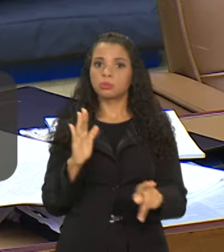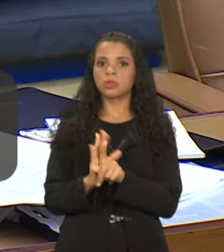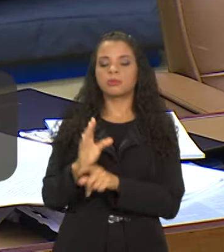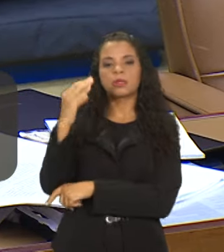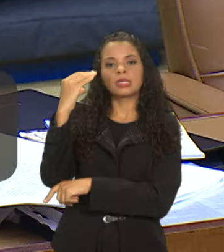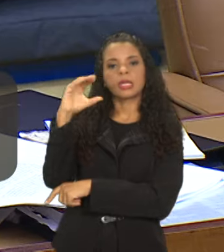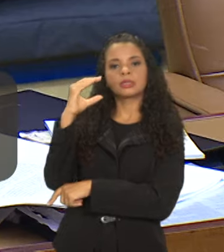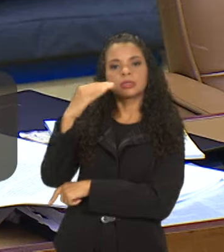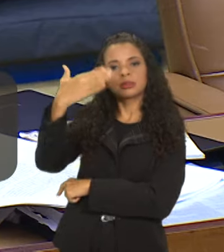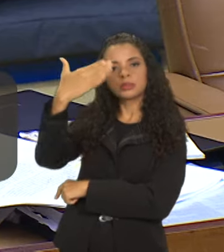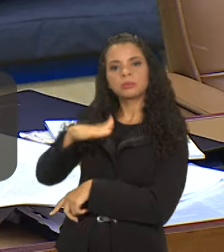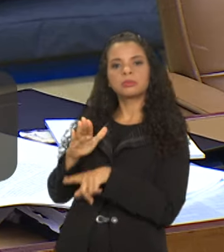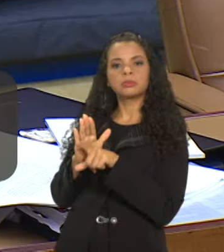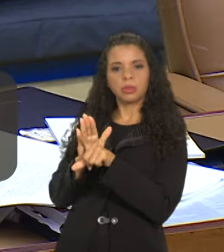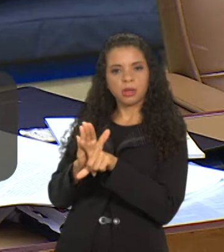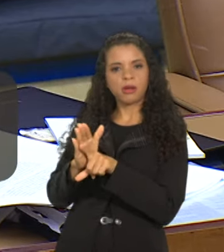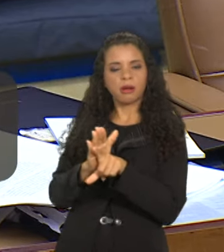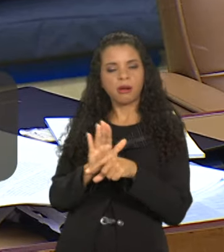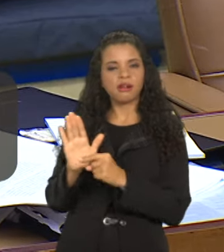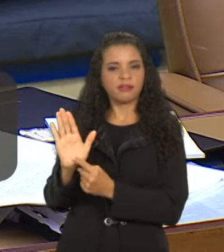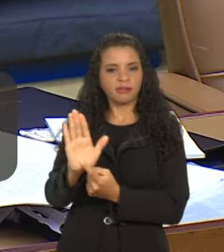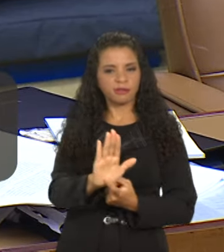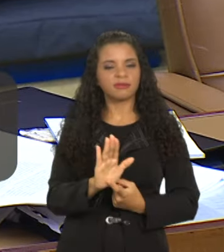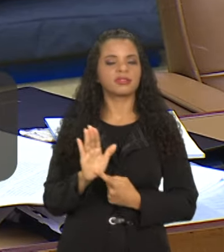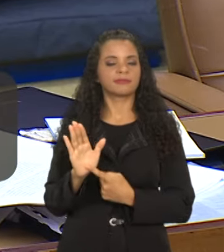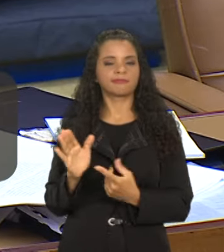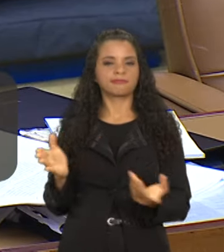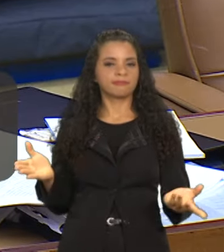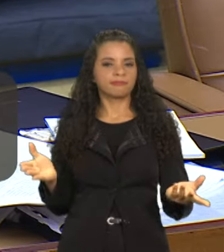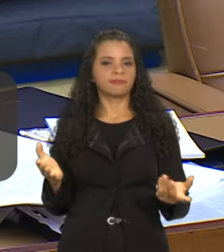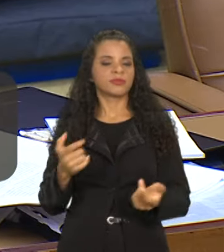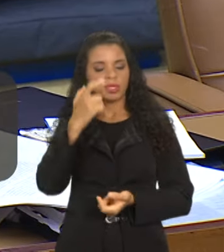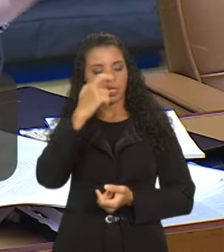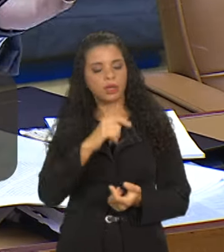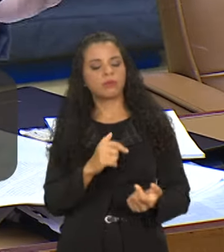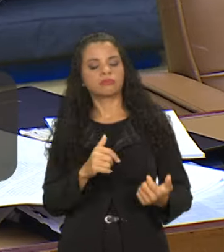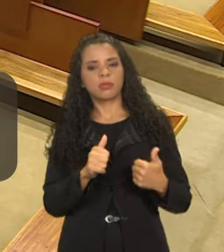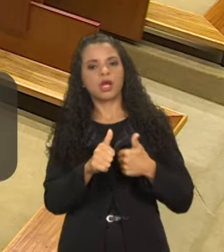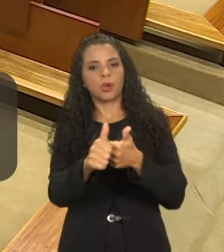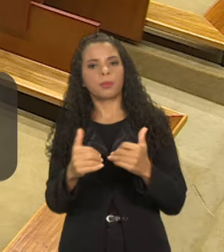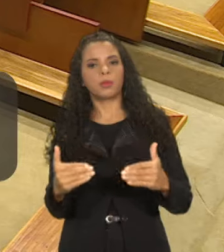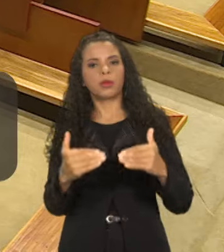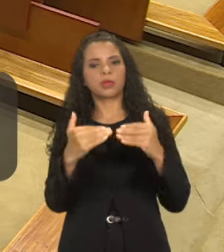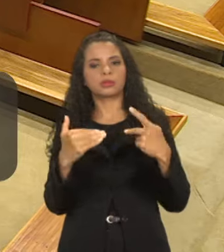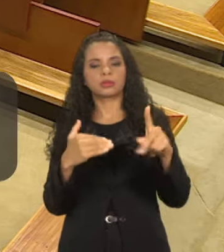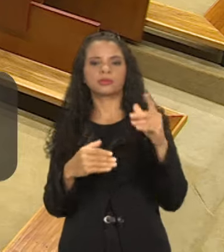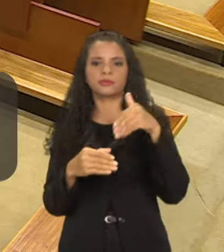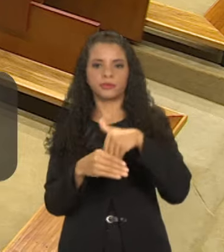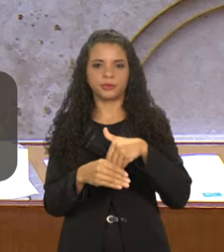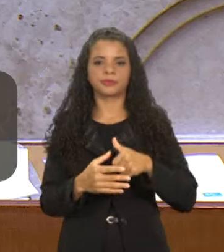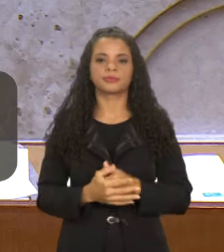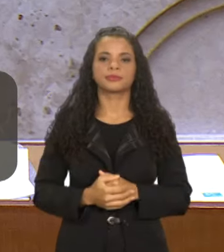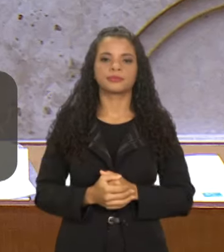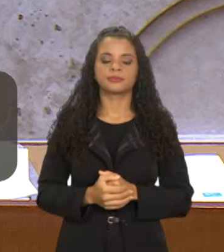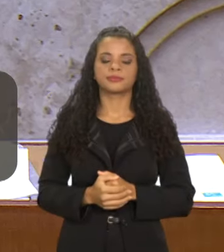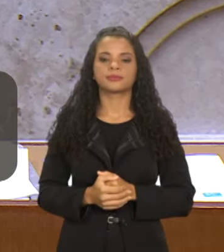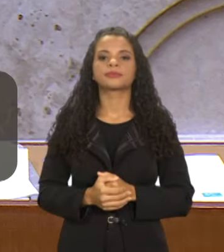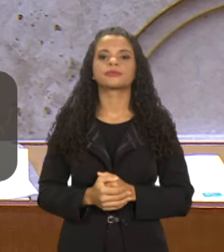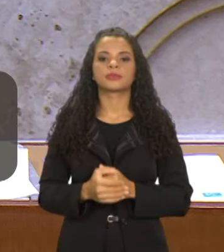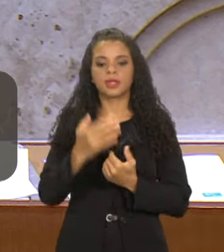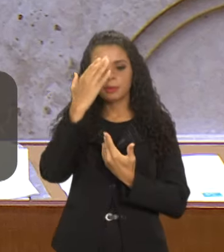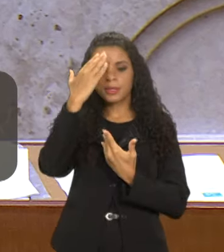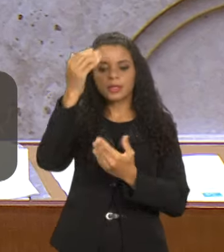somos nós que indicamos, é a ciência e a medicina. Acompanho integralmente a Vossa Excelência. Obrigado, ministro Alexandre. Como vota o ministro